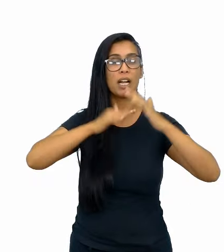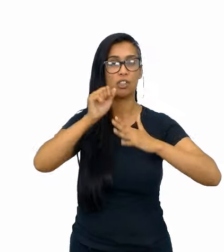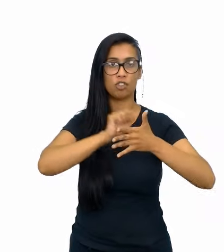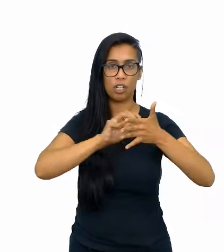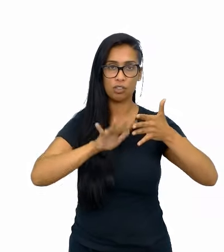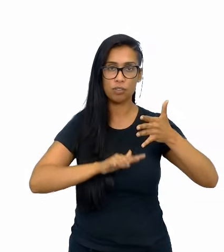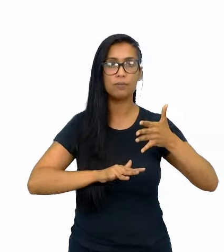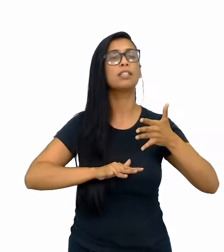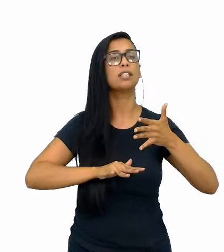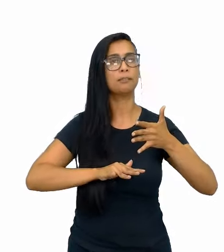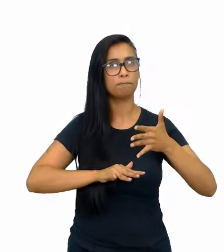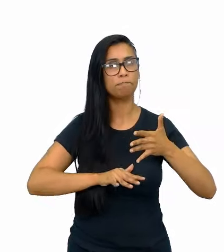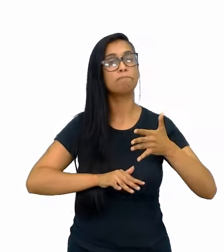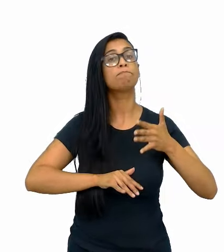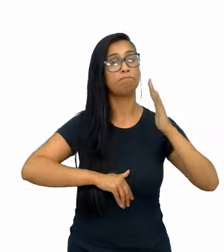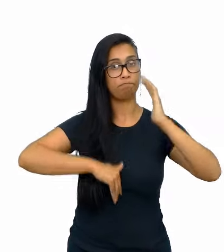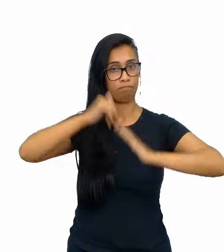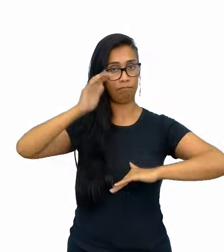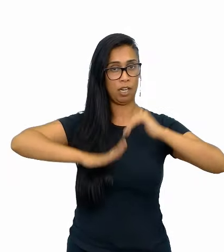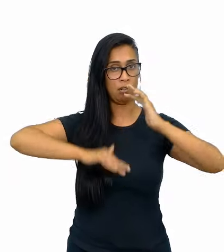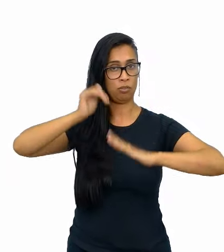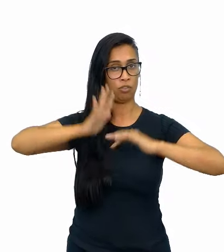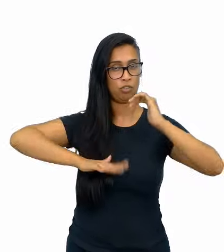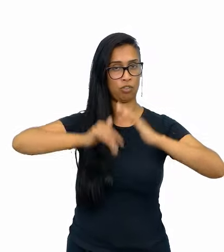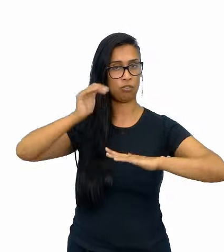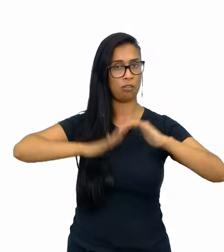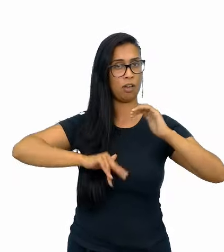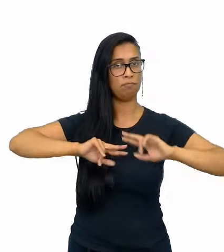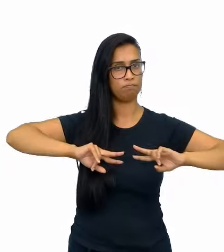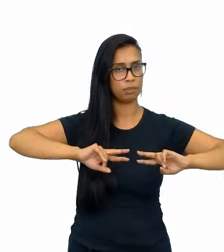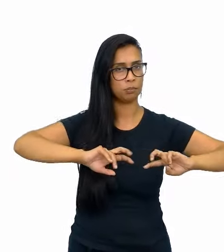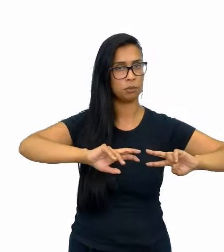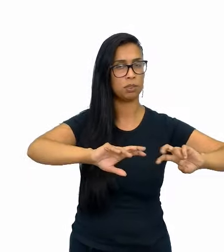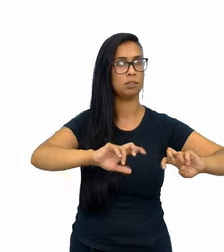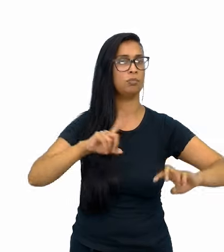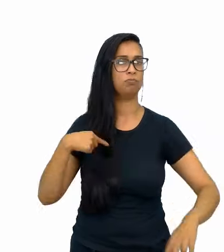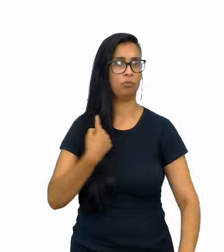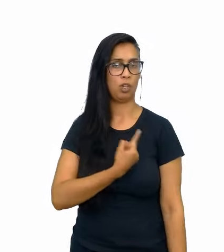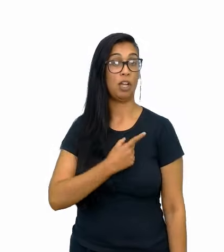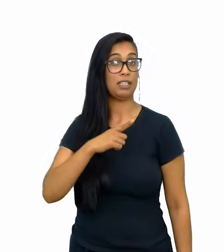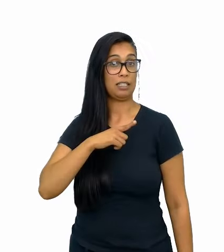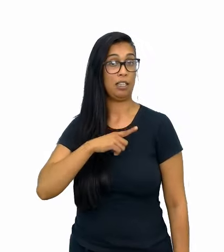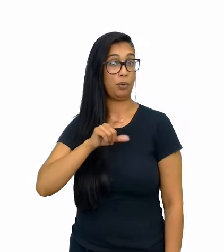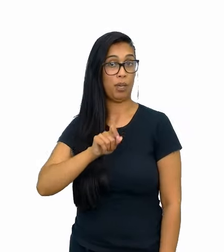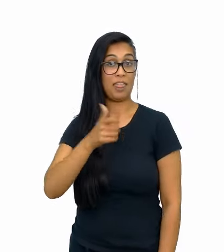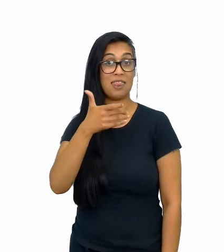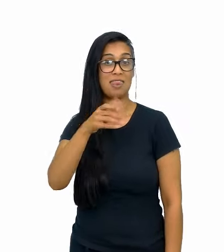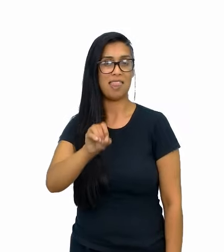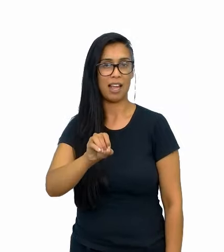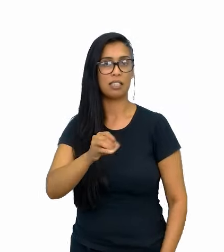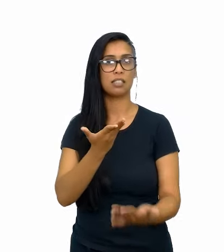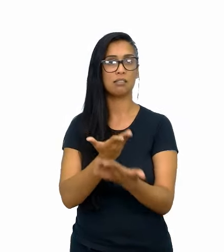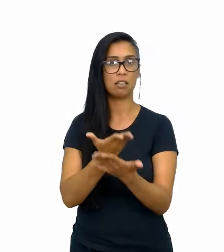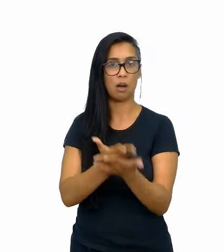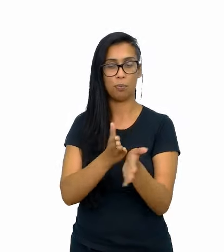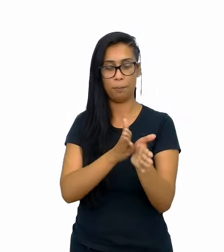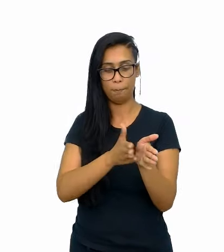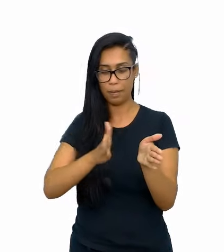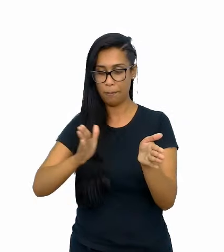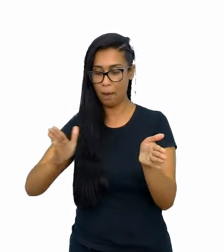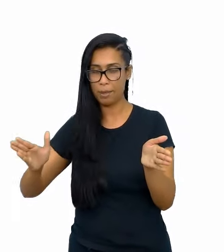sequência a partir das habilidades envolvidas. Então, nós vamos passar pelas 10 aulas que compõem a sequência e